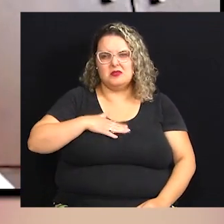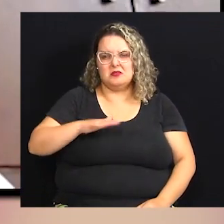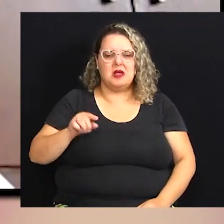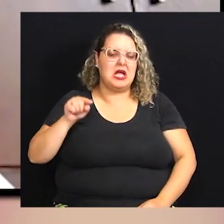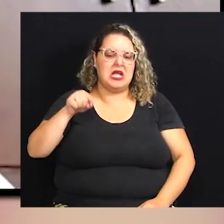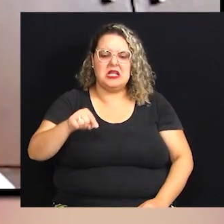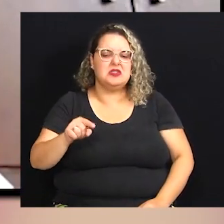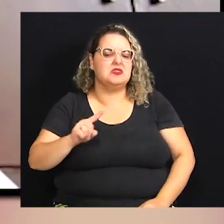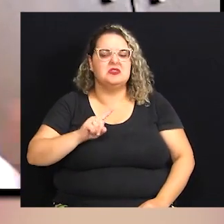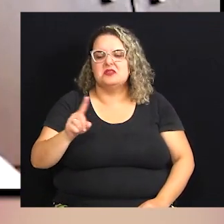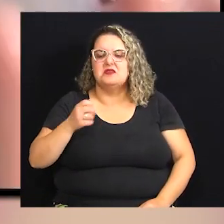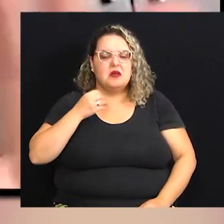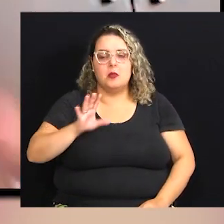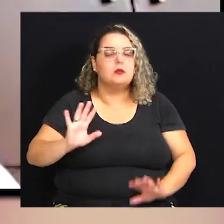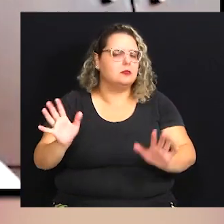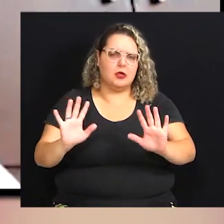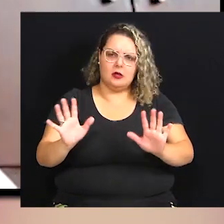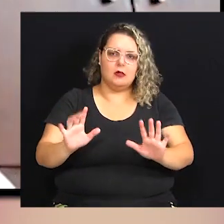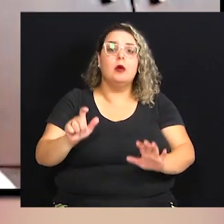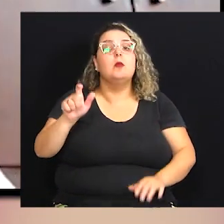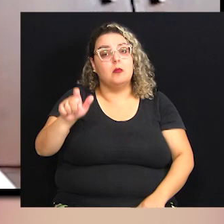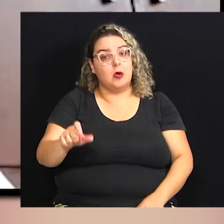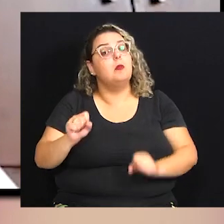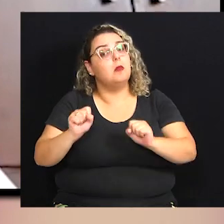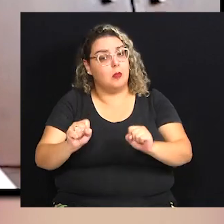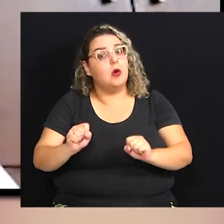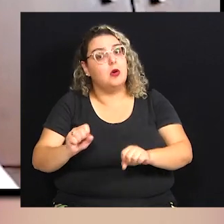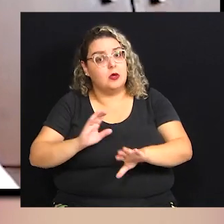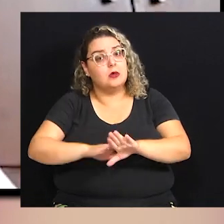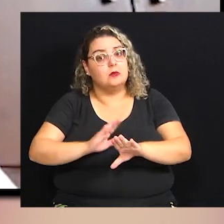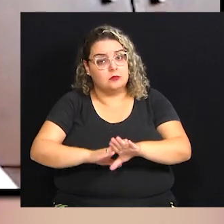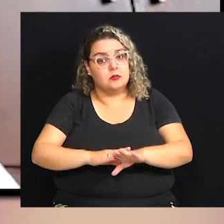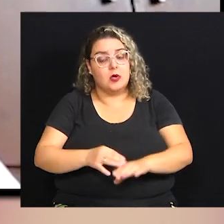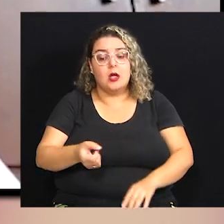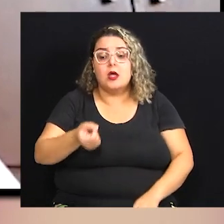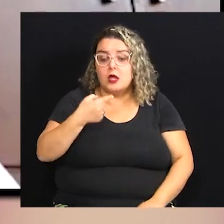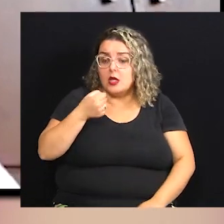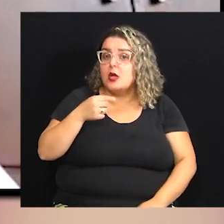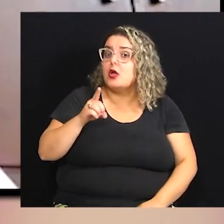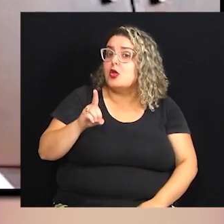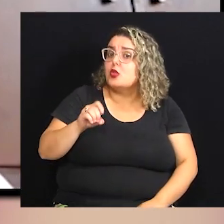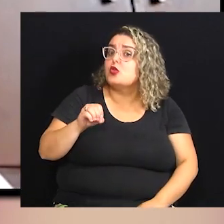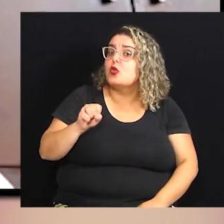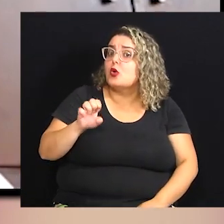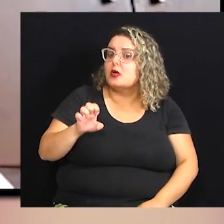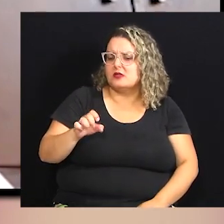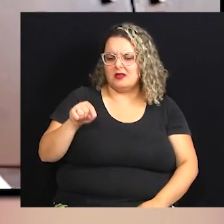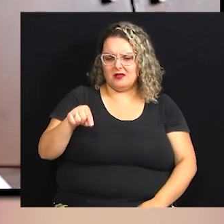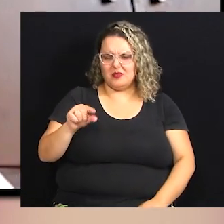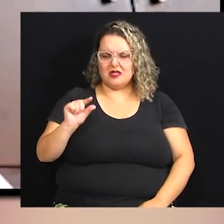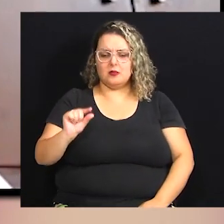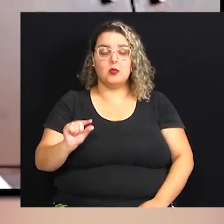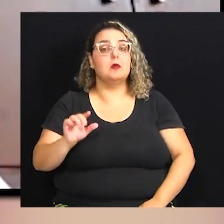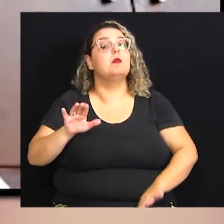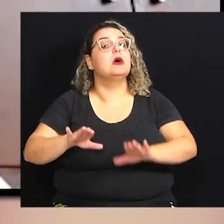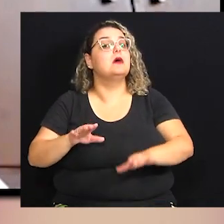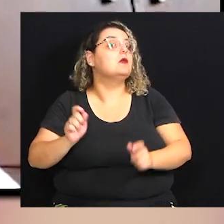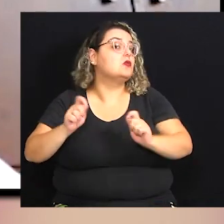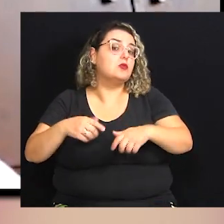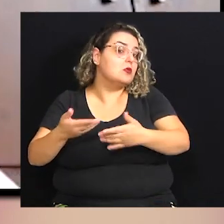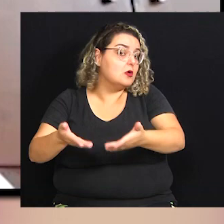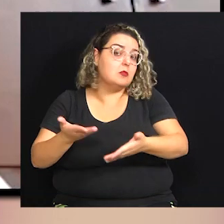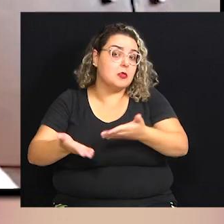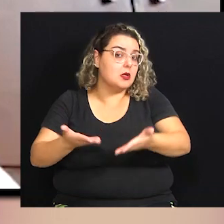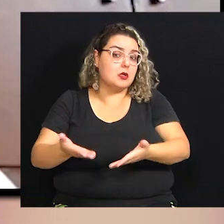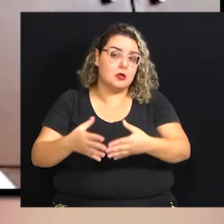dessa coisa de, ah, não, isso daí não funciona de jeito nenhum, que para uma pessoa pode funcionar, inclusive dose de remédio assim. Ah, mas essa dose daí está muito baixa,